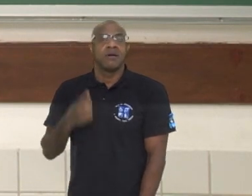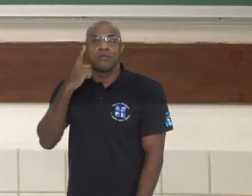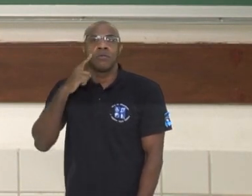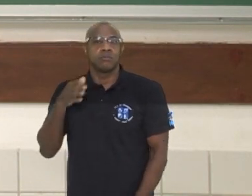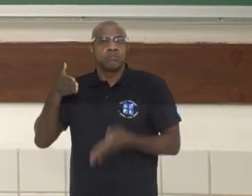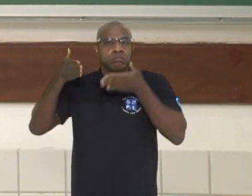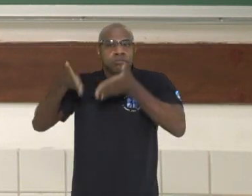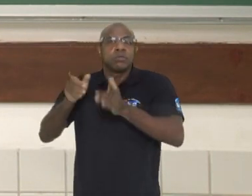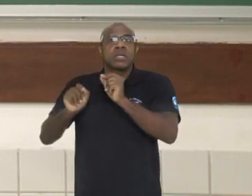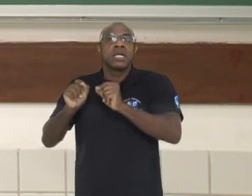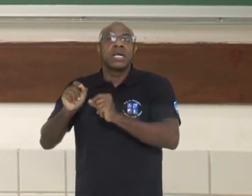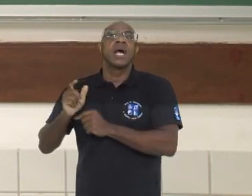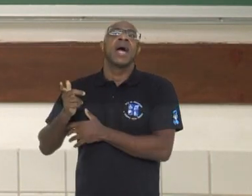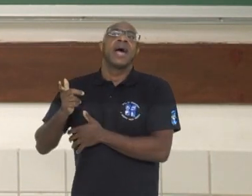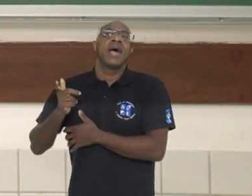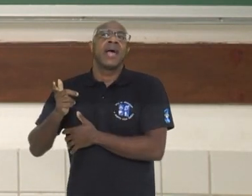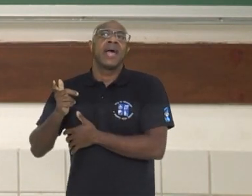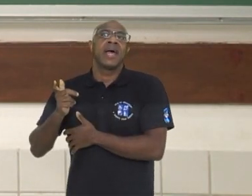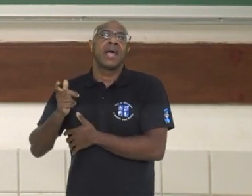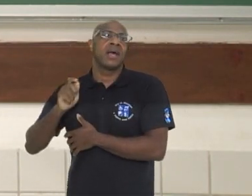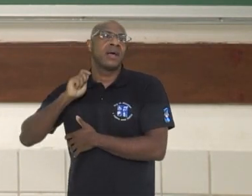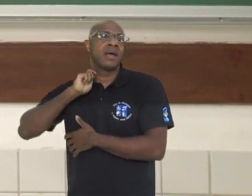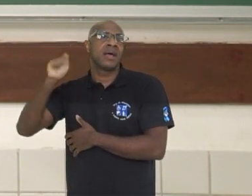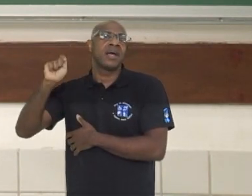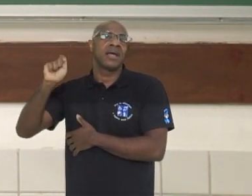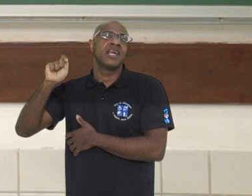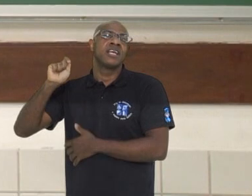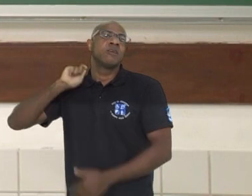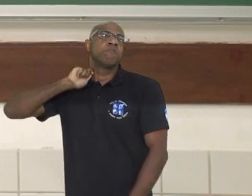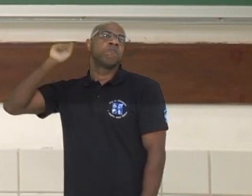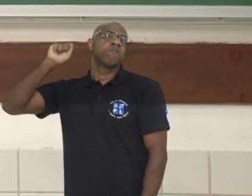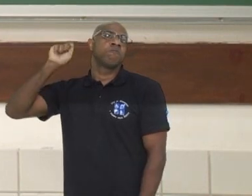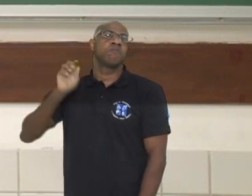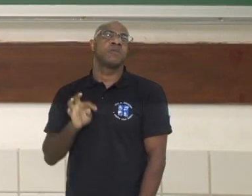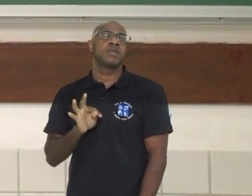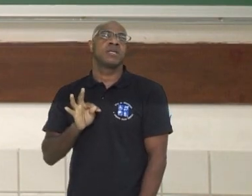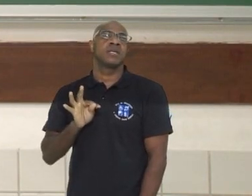Tiradentes, certo? E, para a gente começar essa conversa,